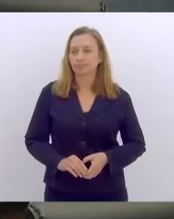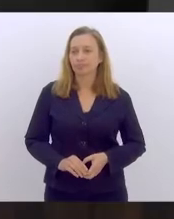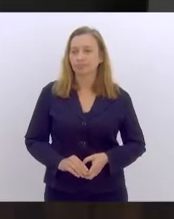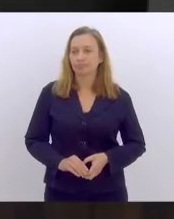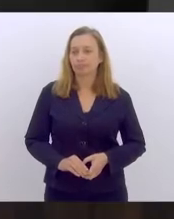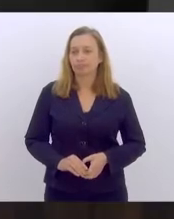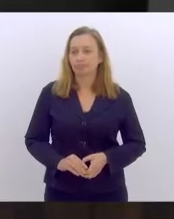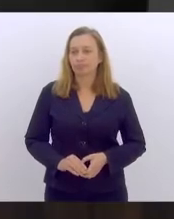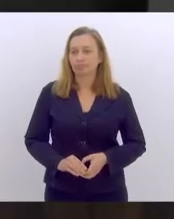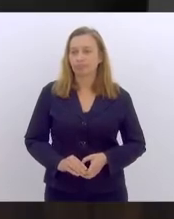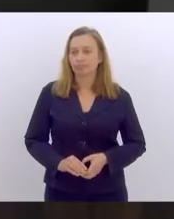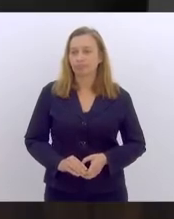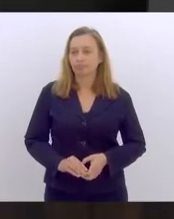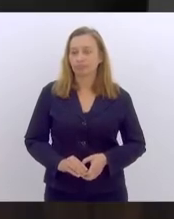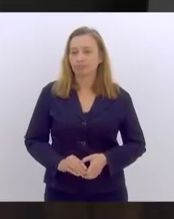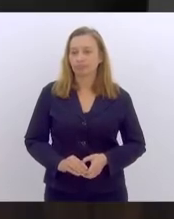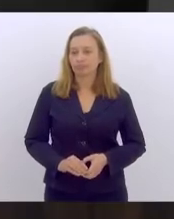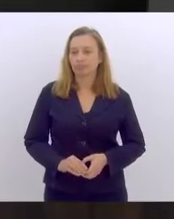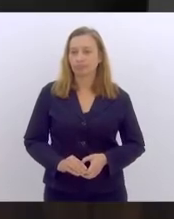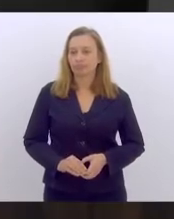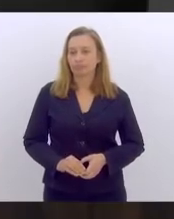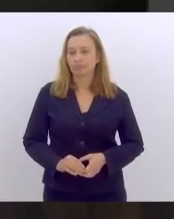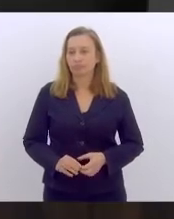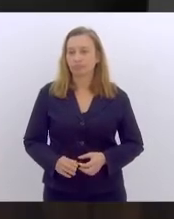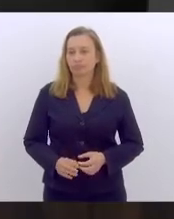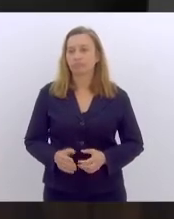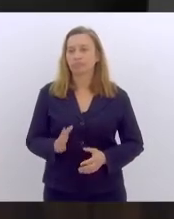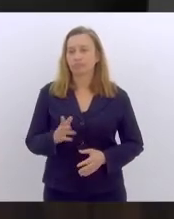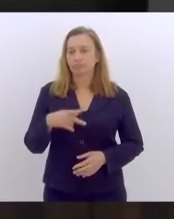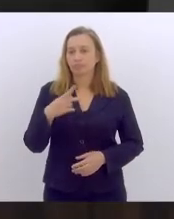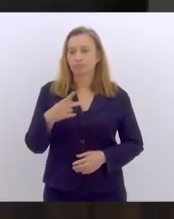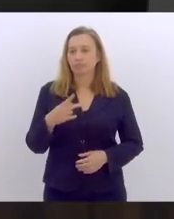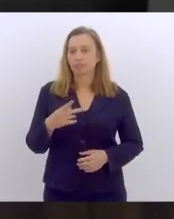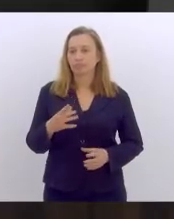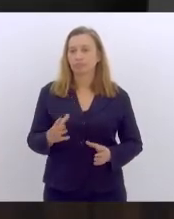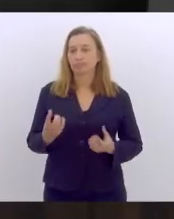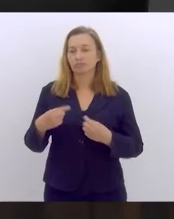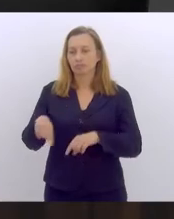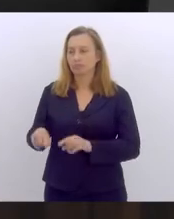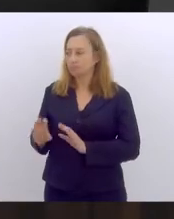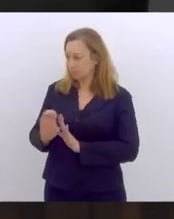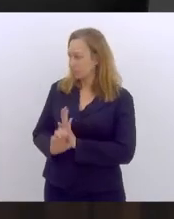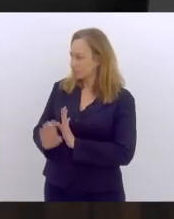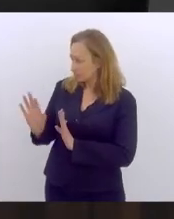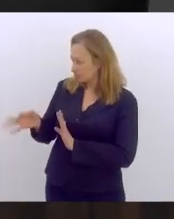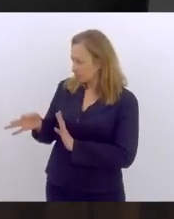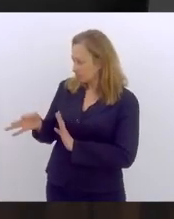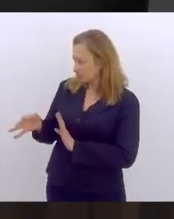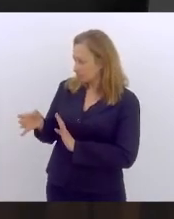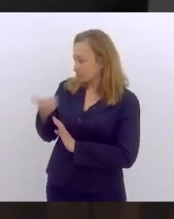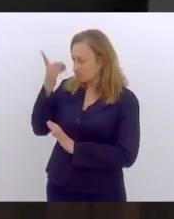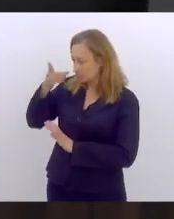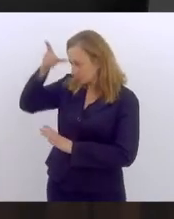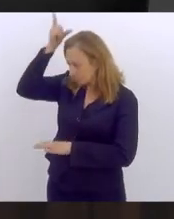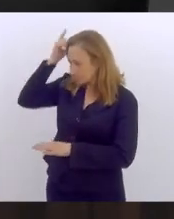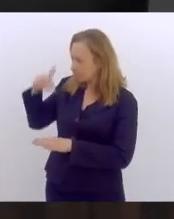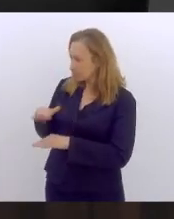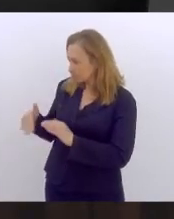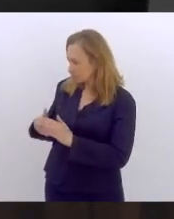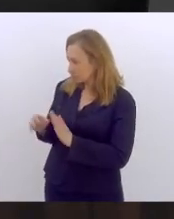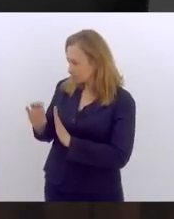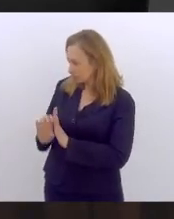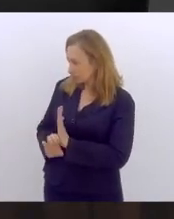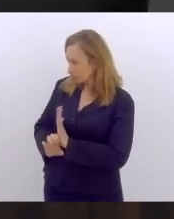Com os pareceres emitidos, deputado, foi contrário às emendas, não é isso, deputado Luiz? Todas as emendas.